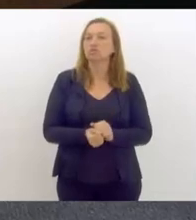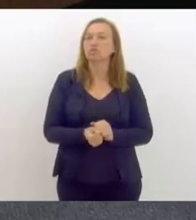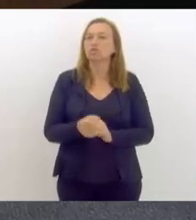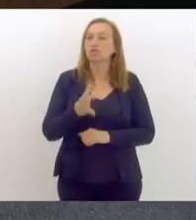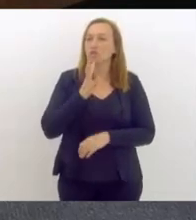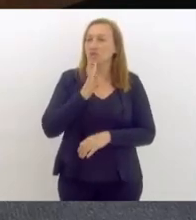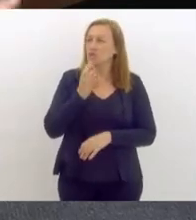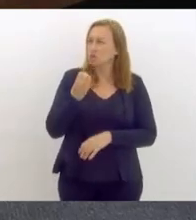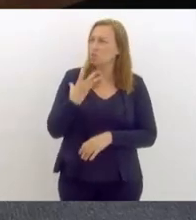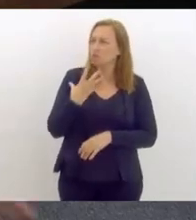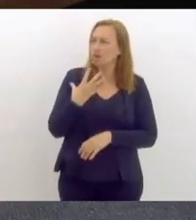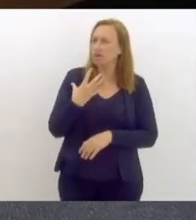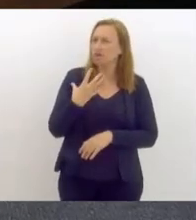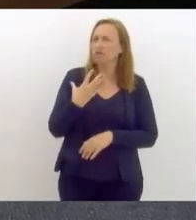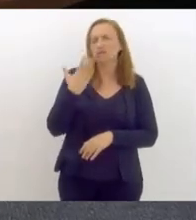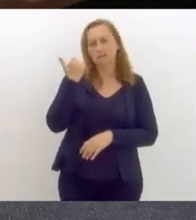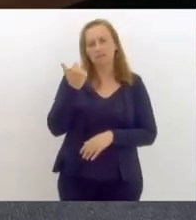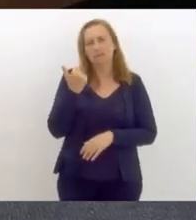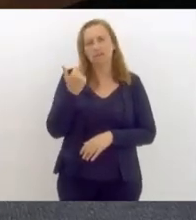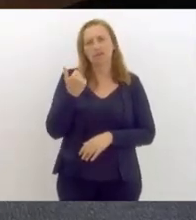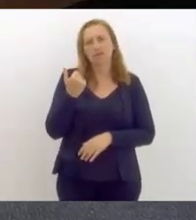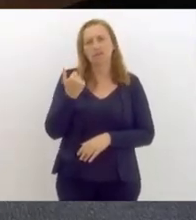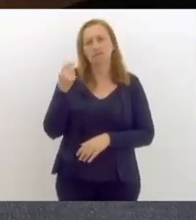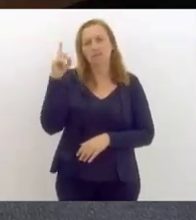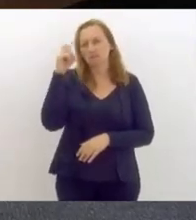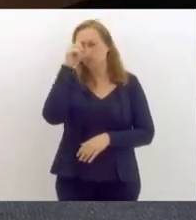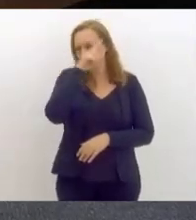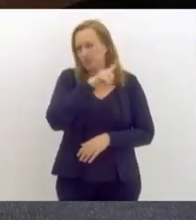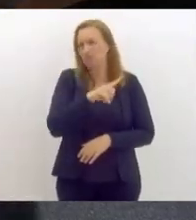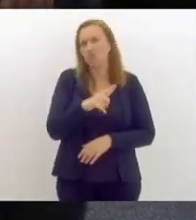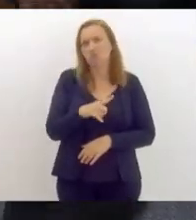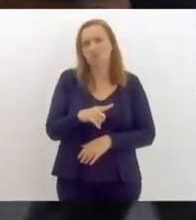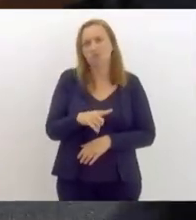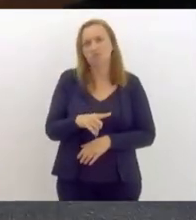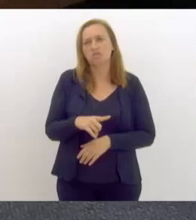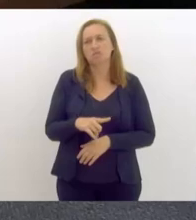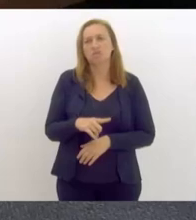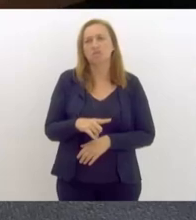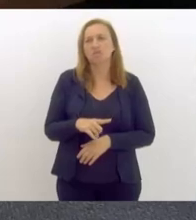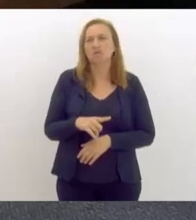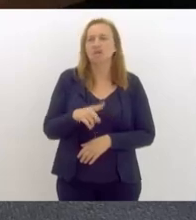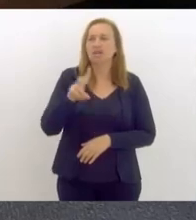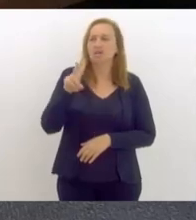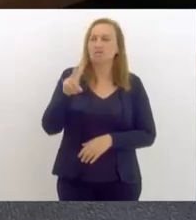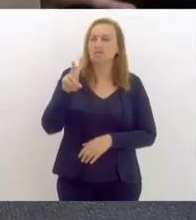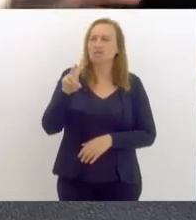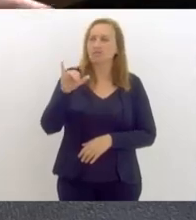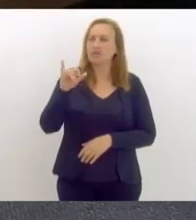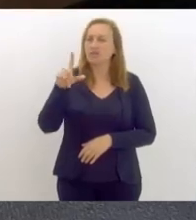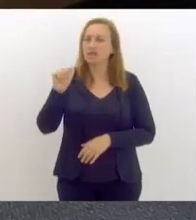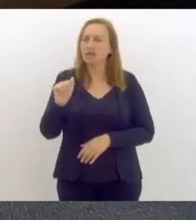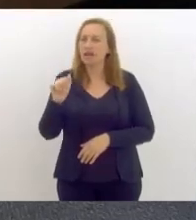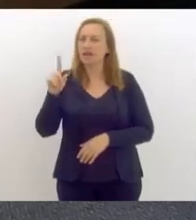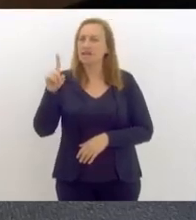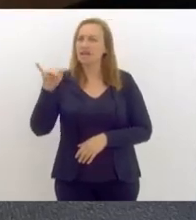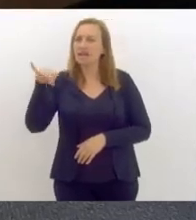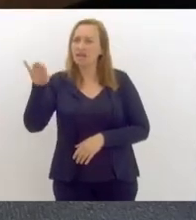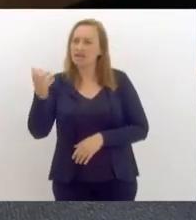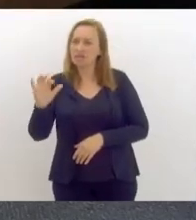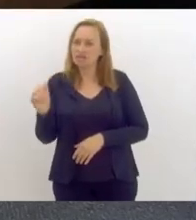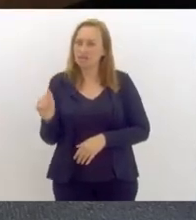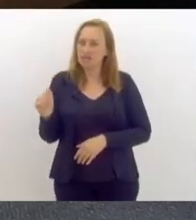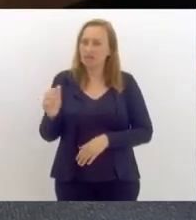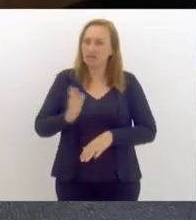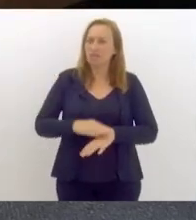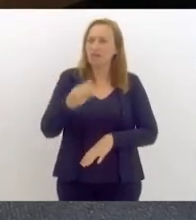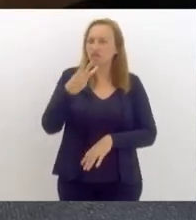conhecedor sabe como ronca né aquelas tubulações que passam pela Vila Aliança as tubulações da Cedae que tem